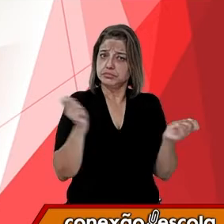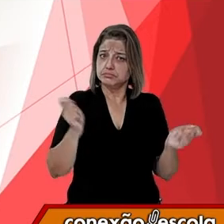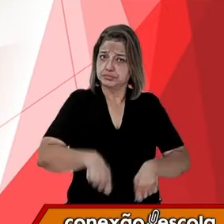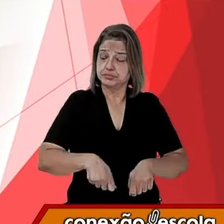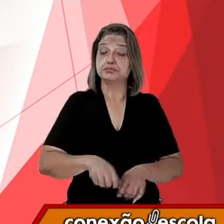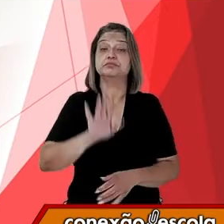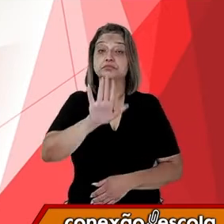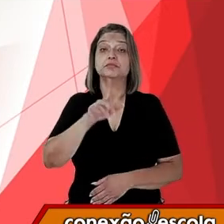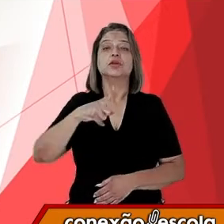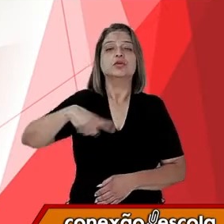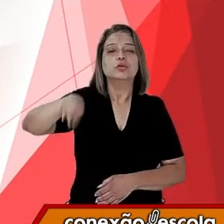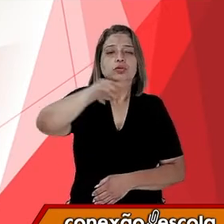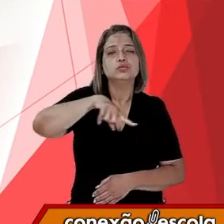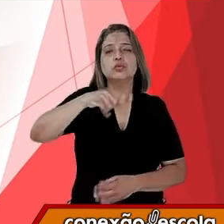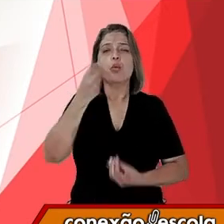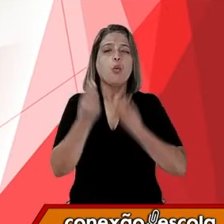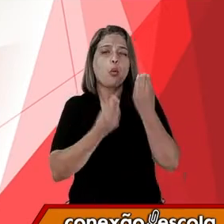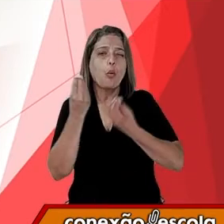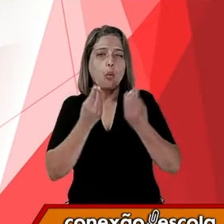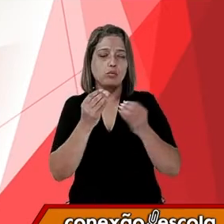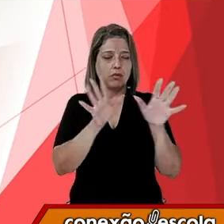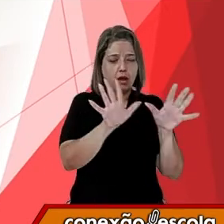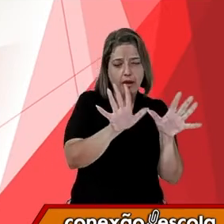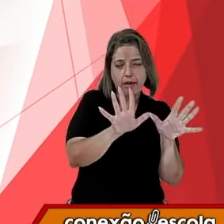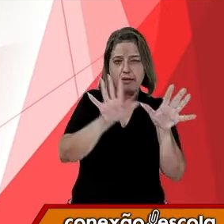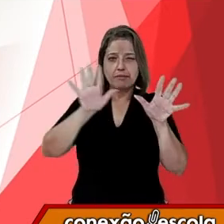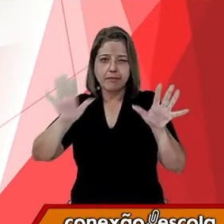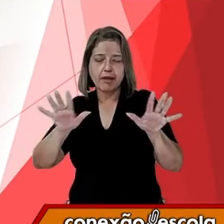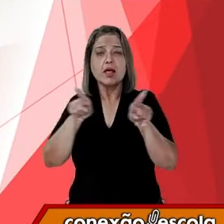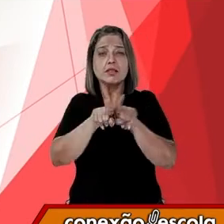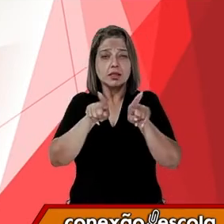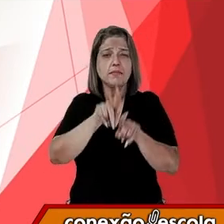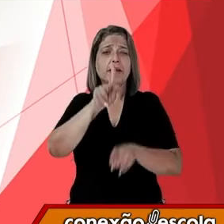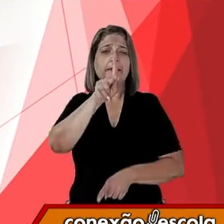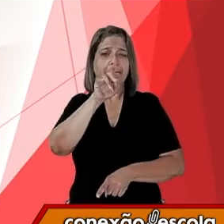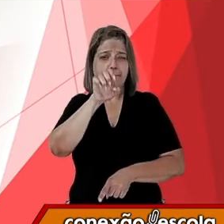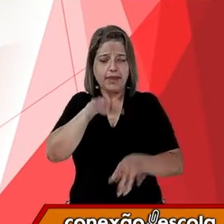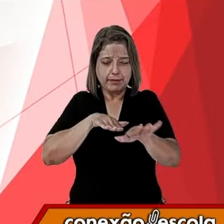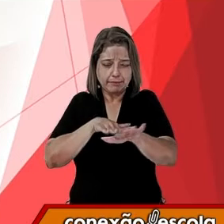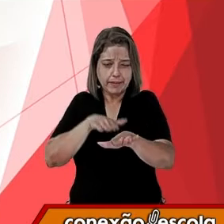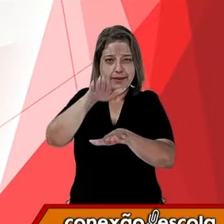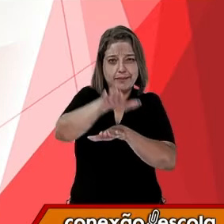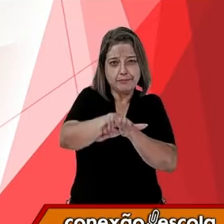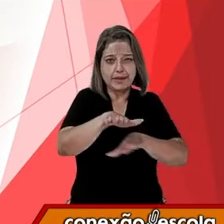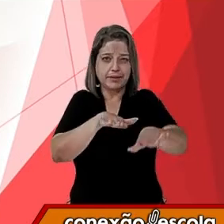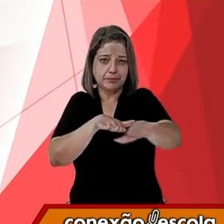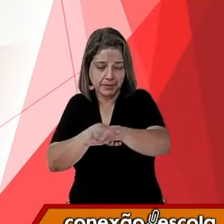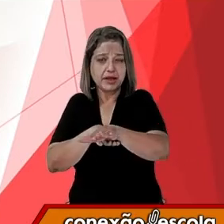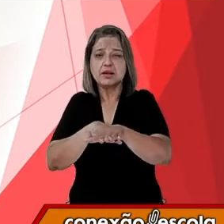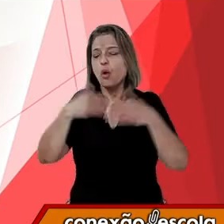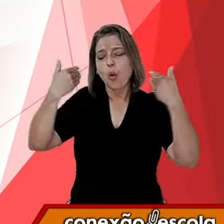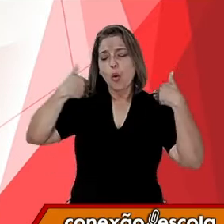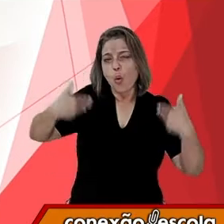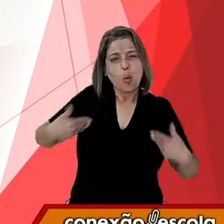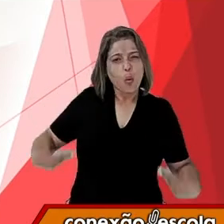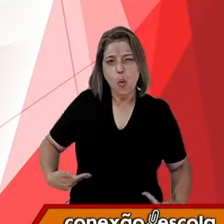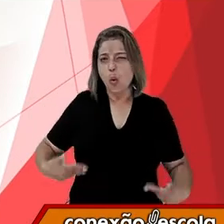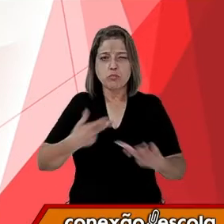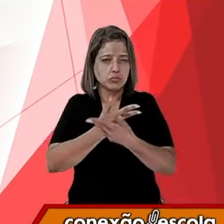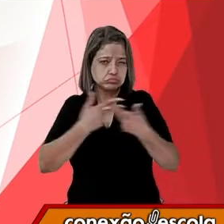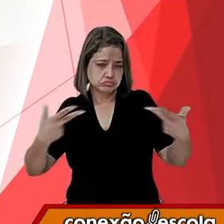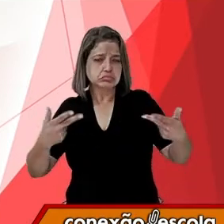de atividades envolvendo o palmo, o passo também e outras partes do corpo como unidades de medida